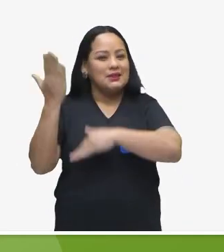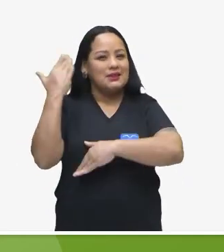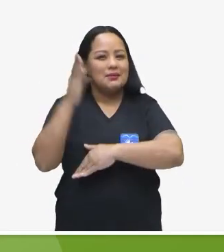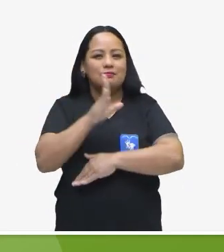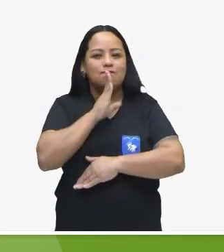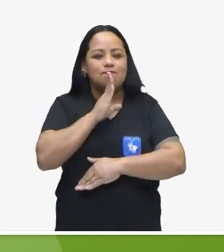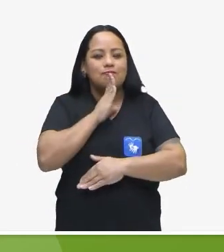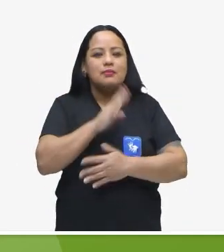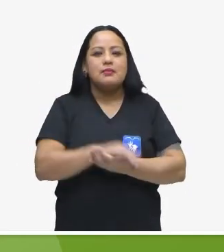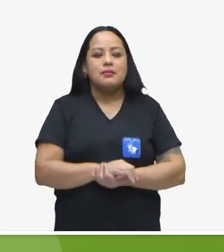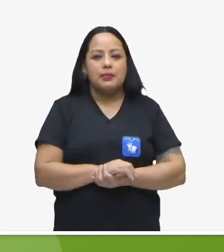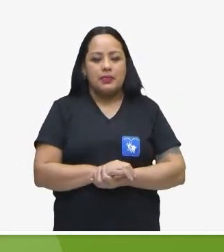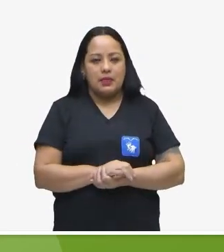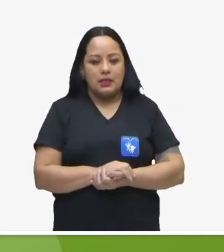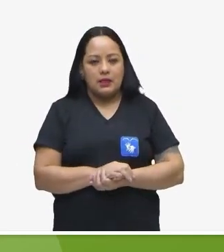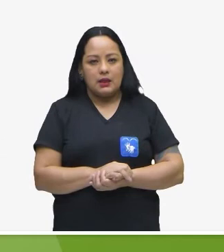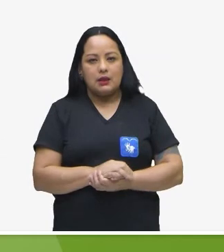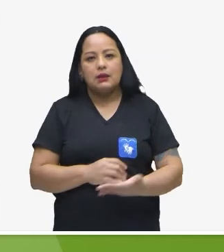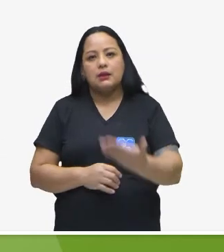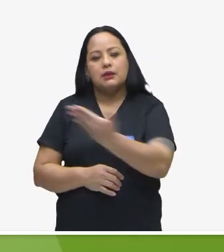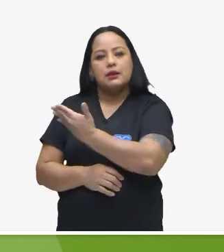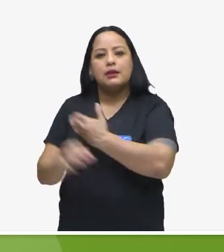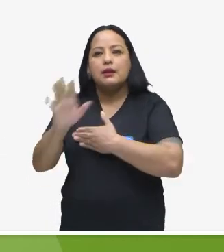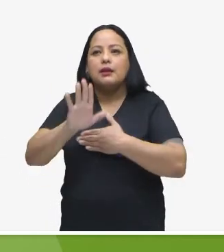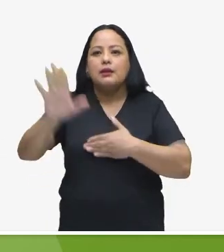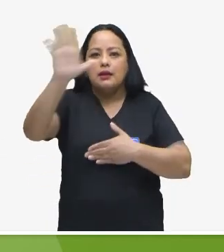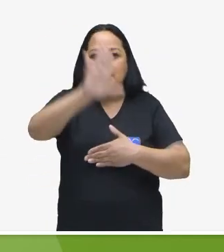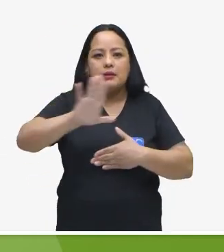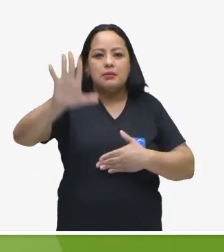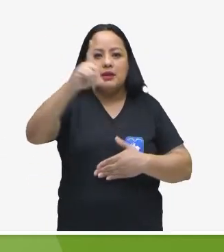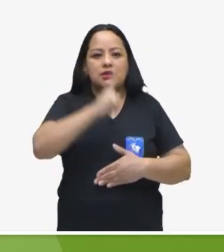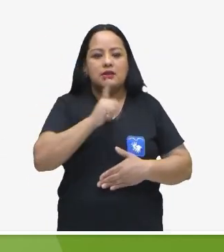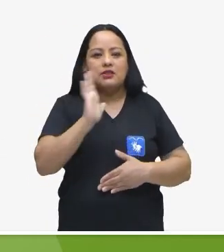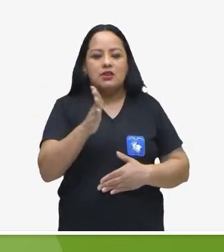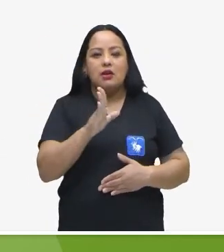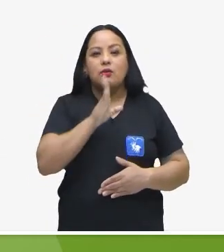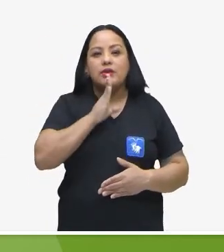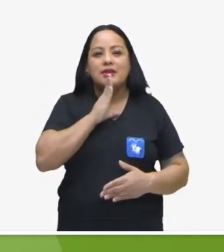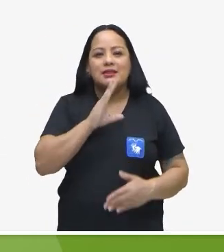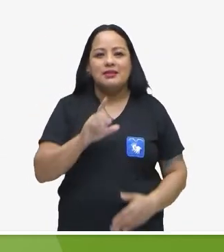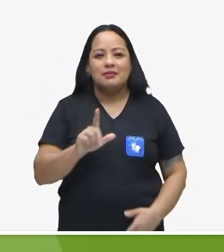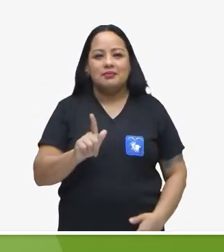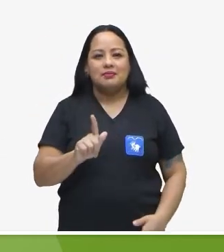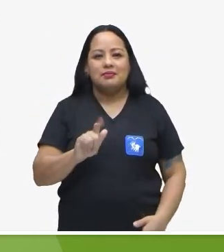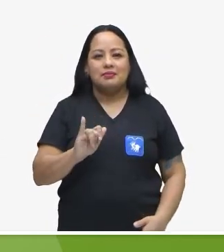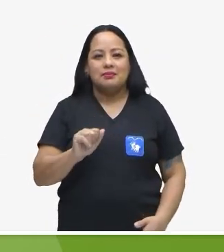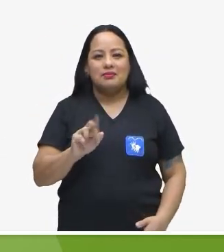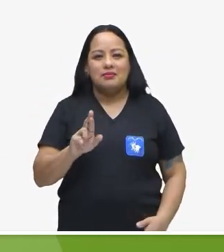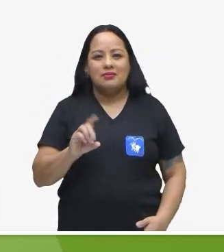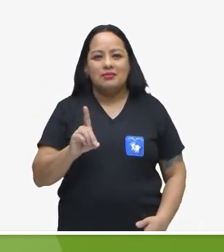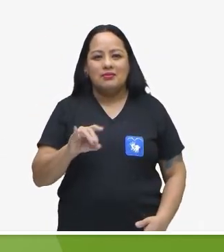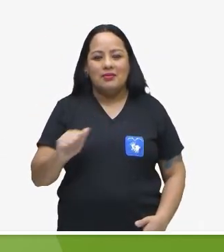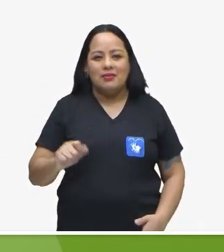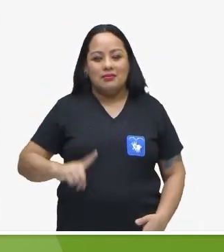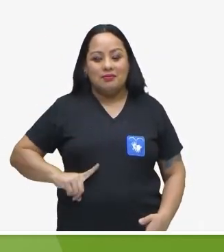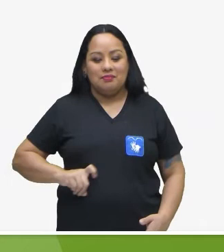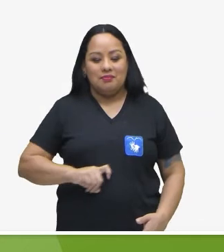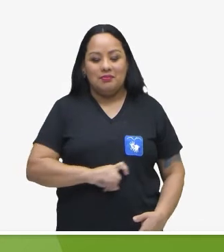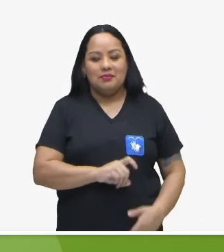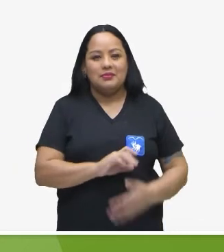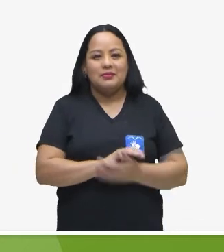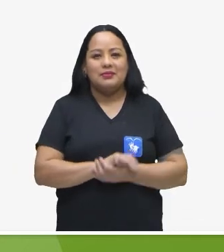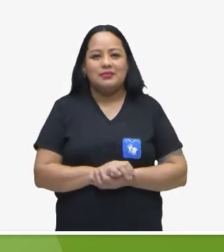E aí, aqui na imagem a gente tem a famosa giardia, tá? Que causa